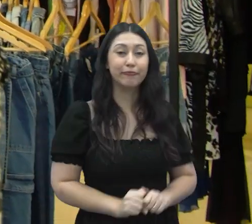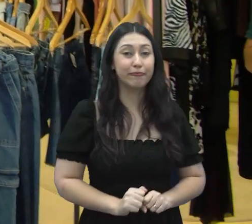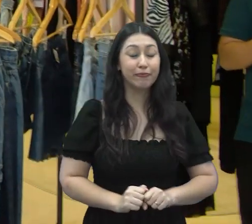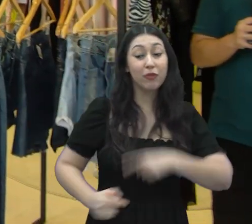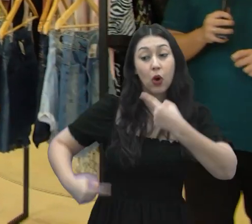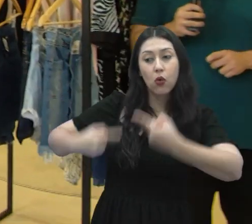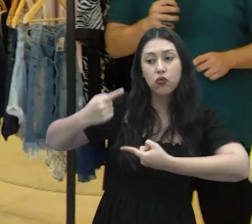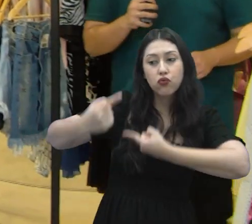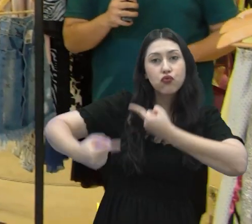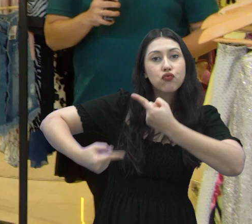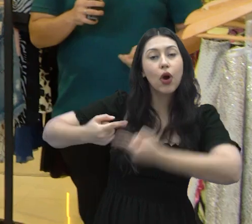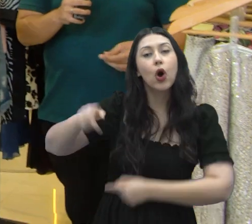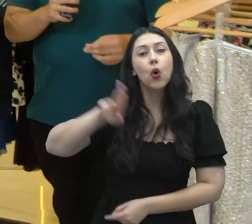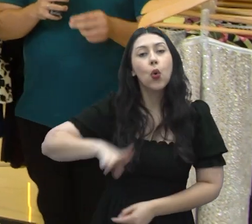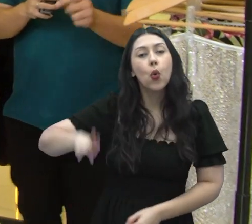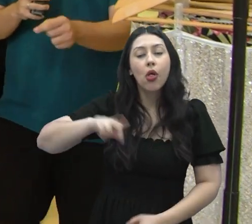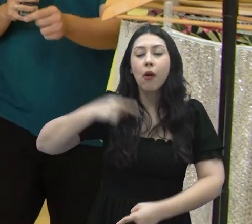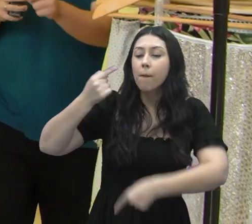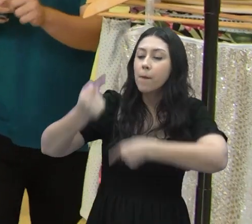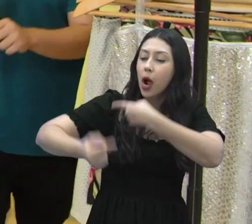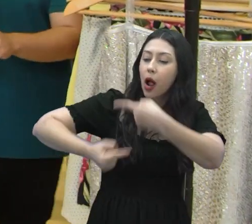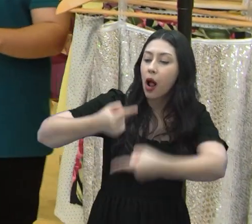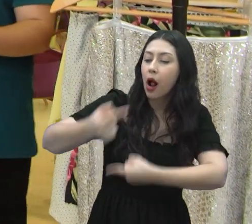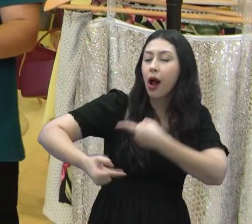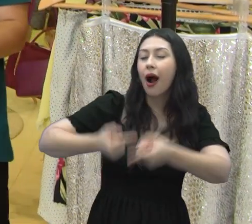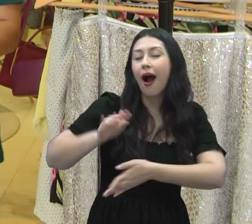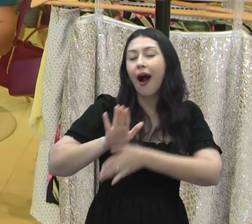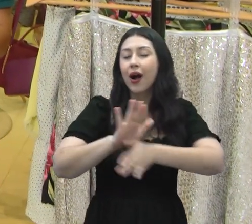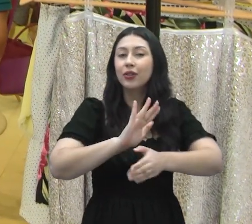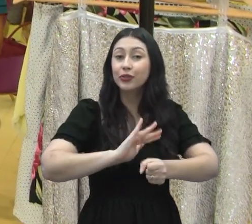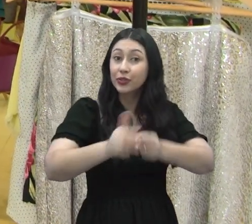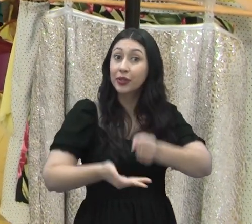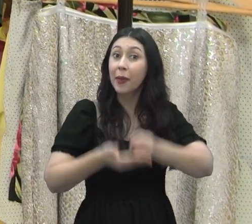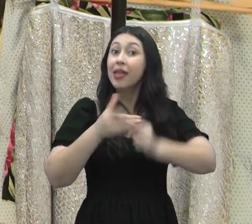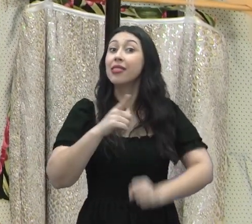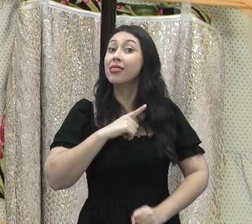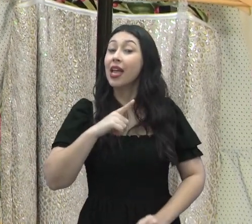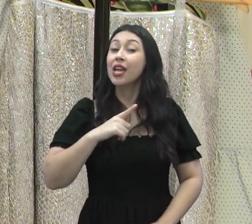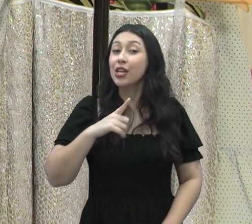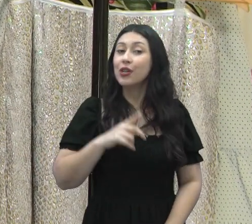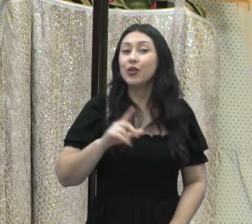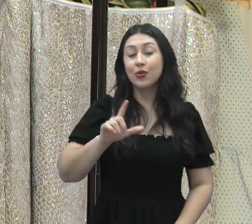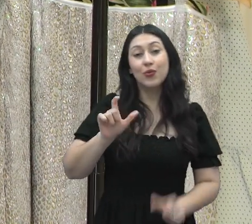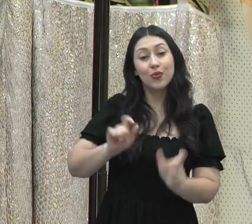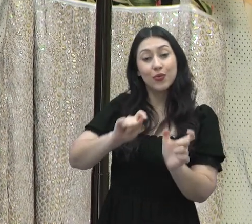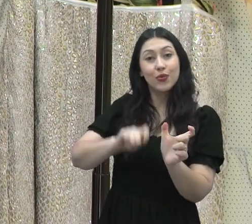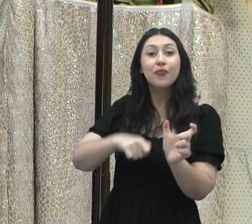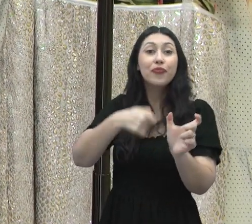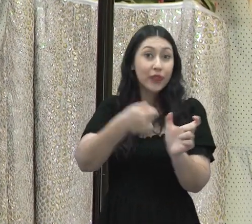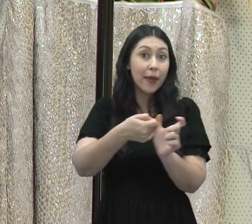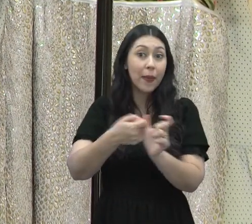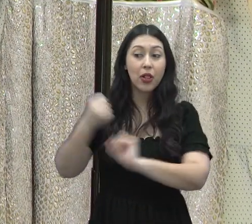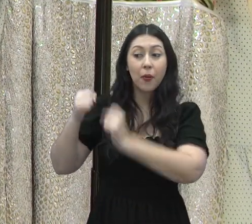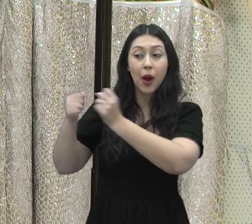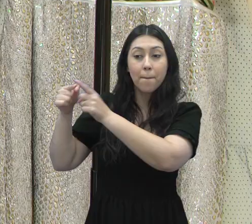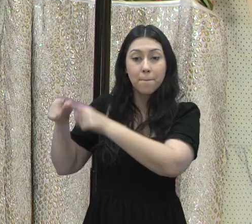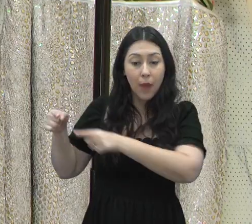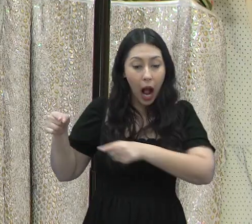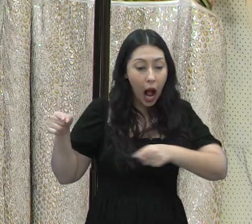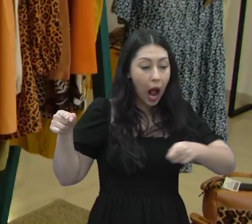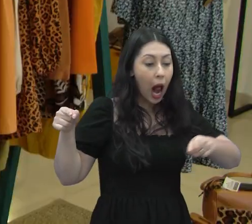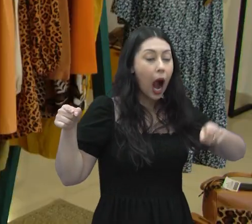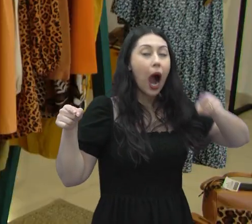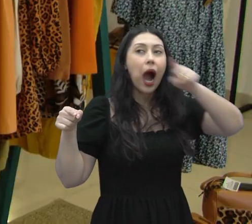E essa reutilização que ajuda na sustentabilidade tem um nome. É a chamada moda